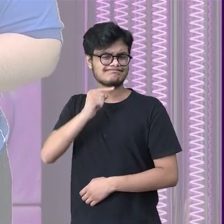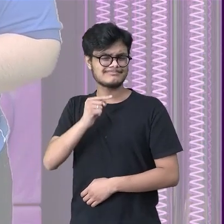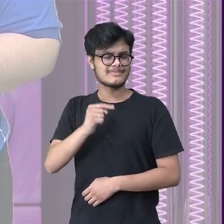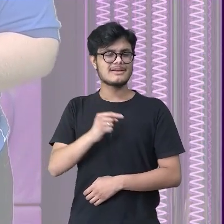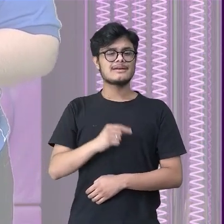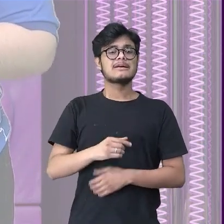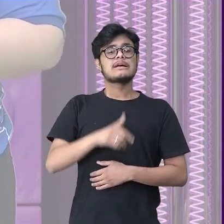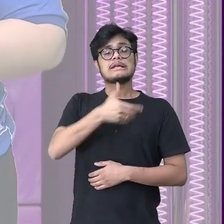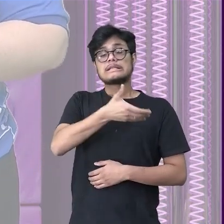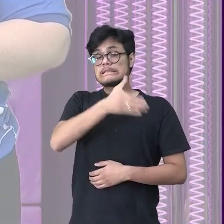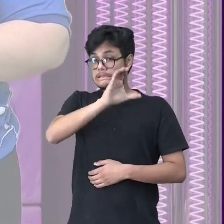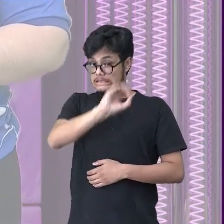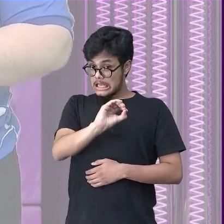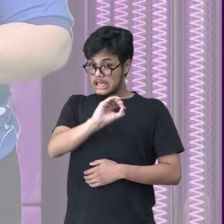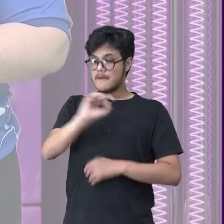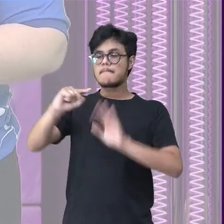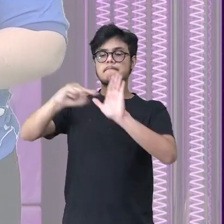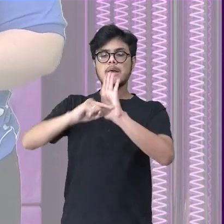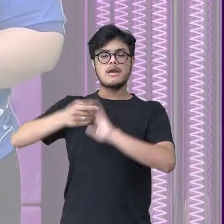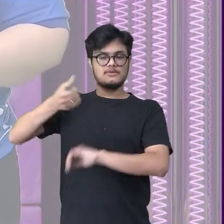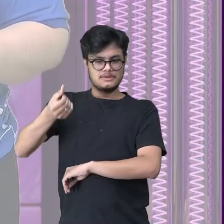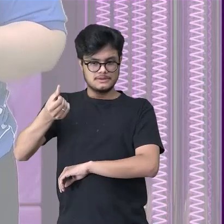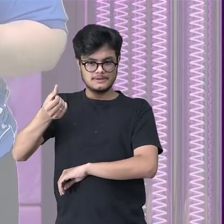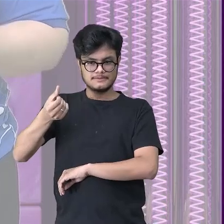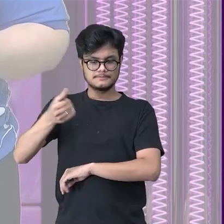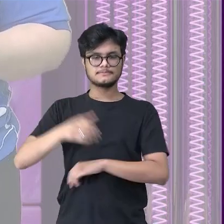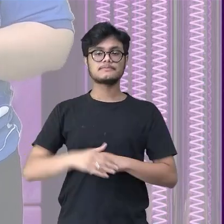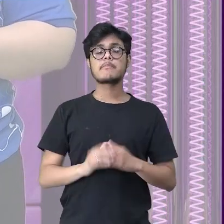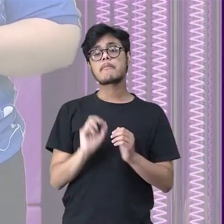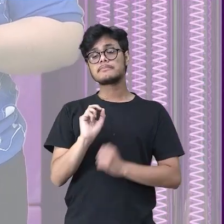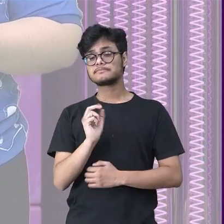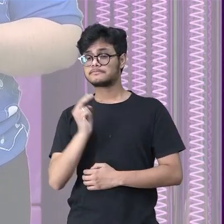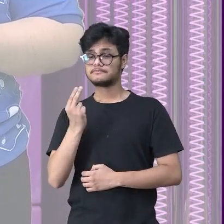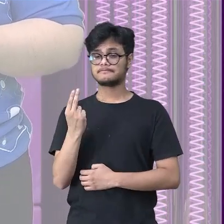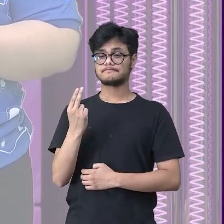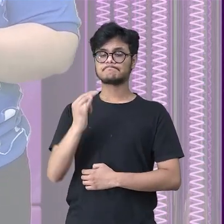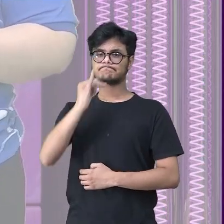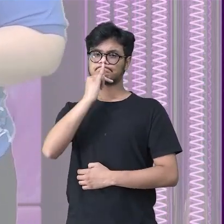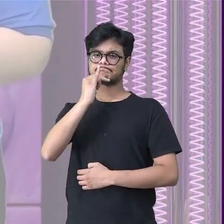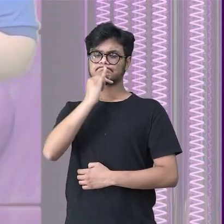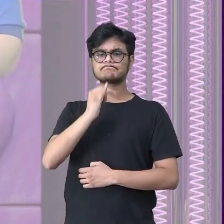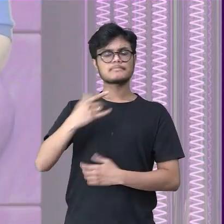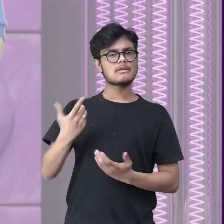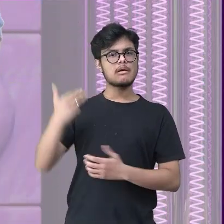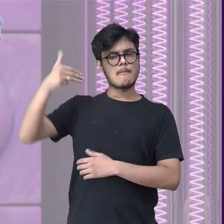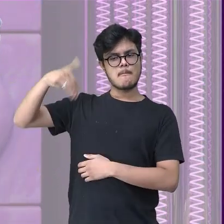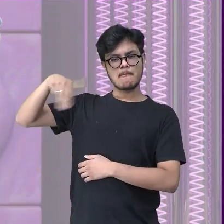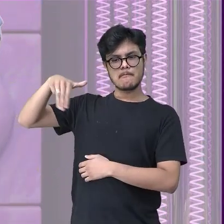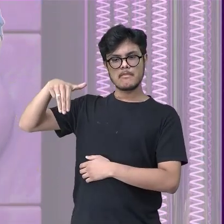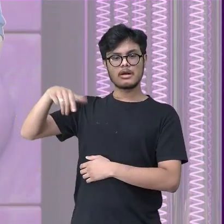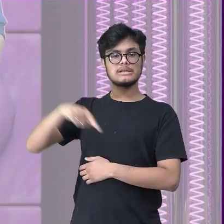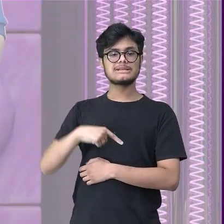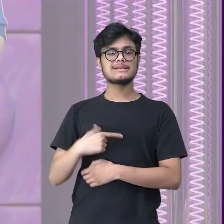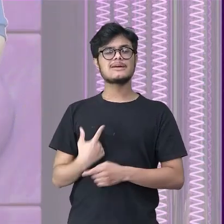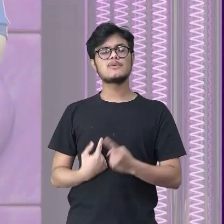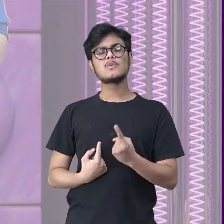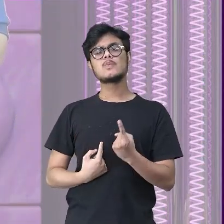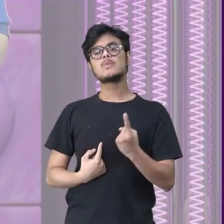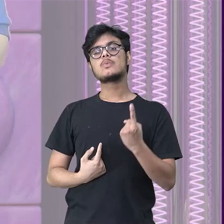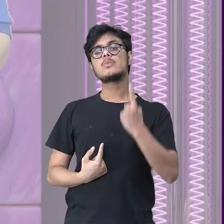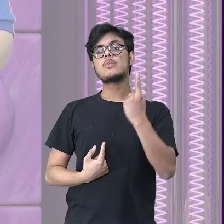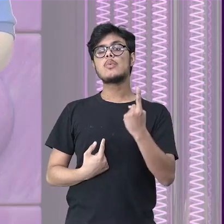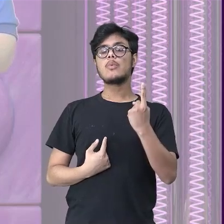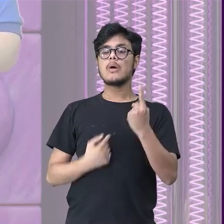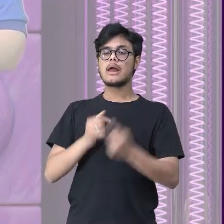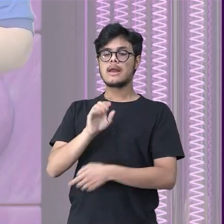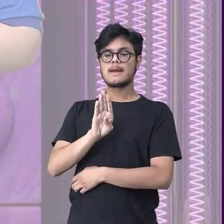10 elevado a menos 6 milímetros, né? Ou também, se a gente for escrever isso em metro, vai dar 1 bilionésimo aqui de